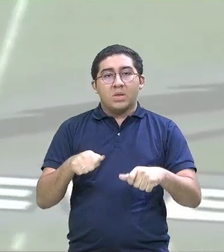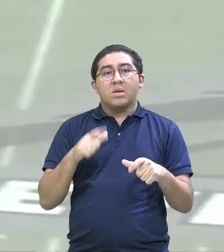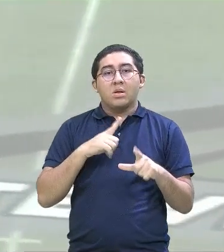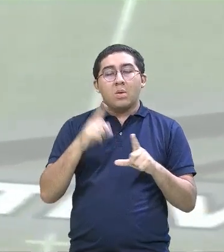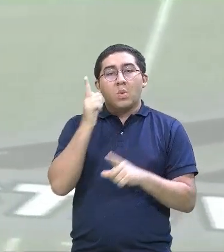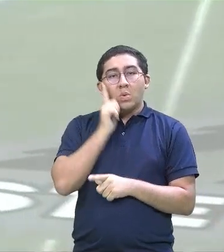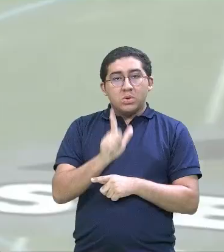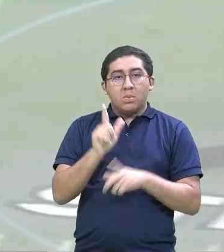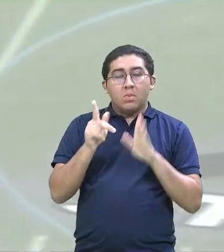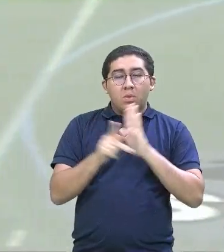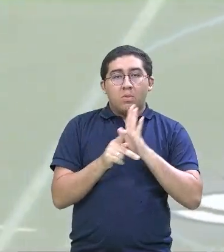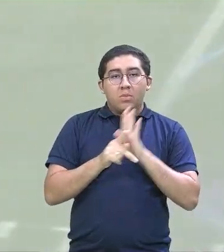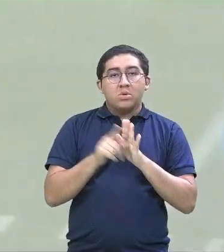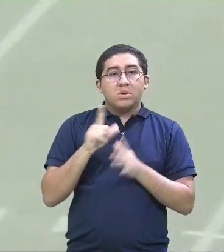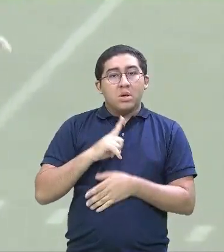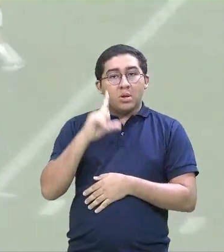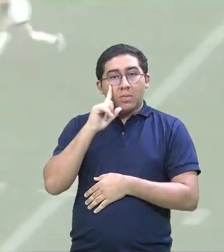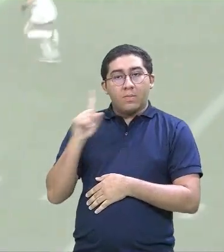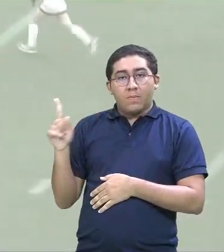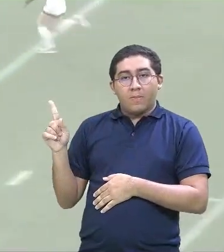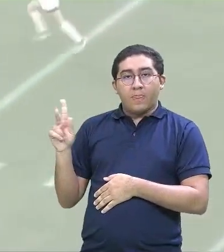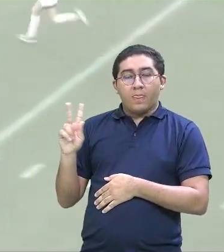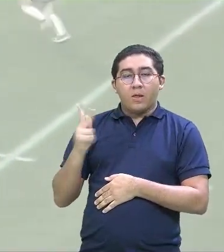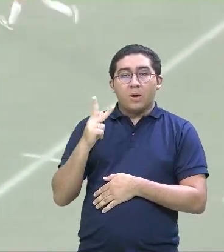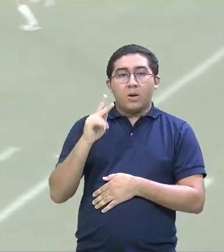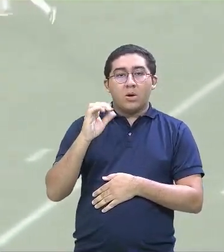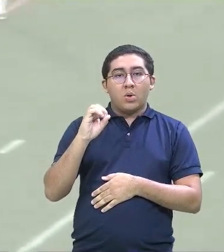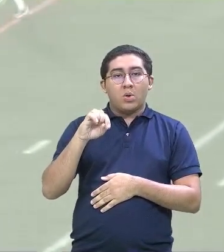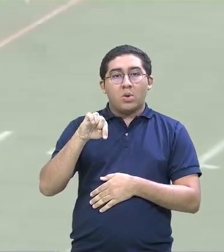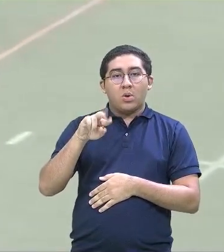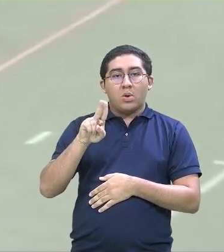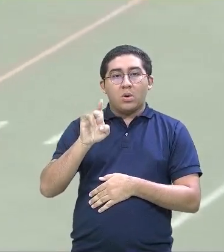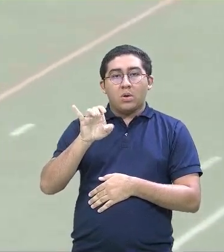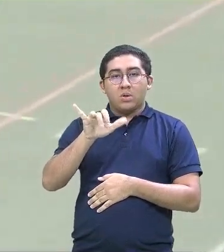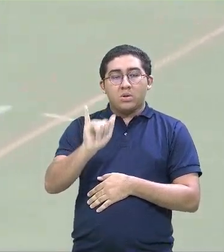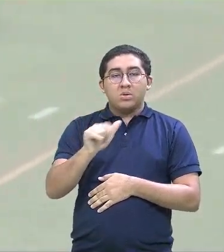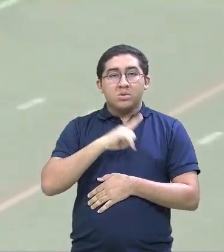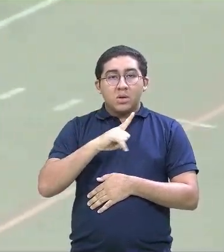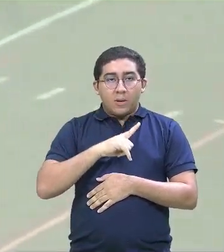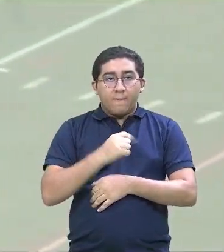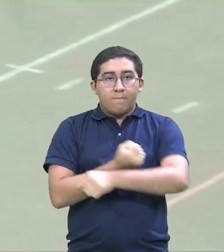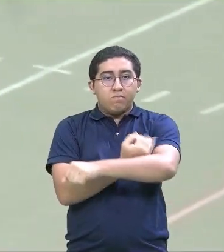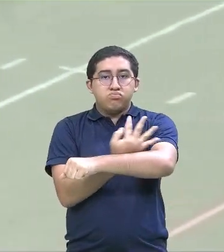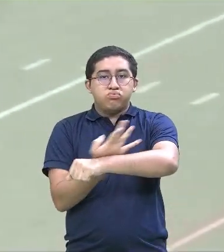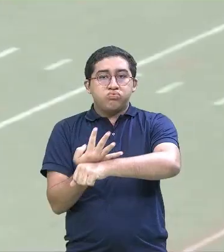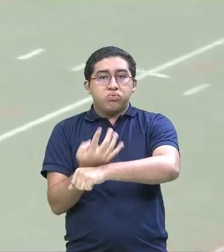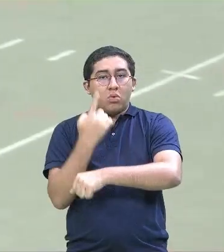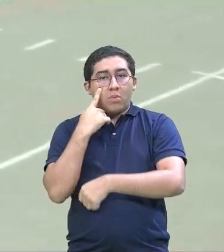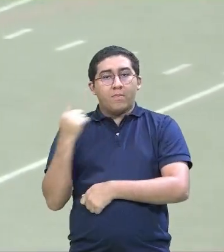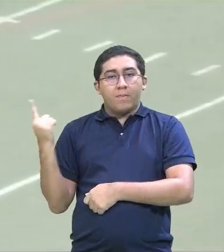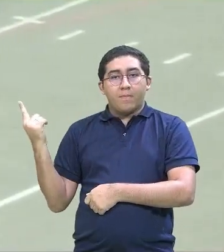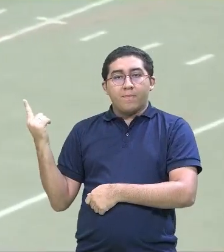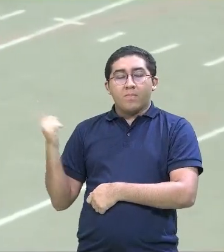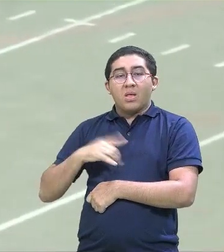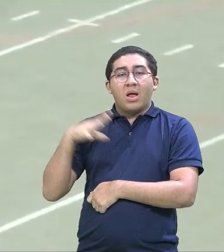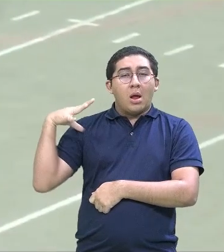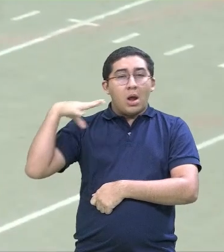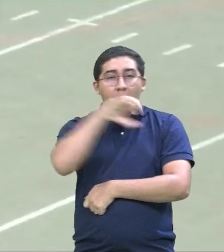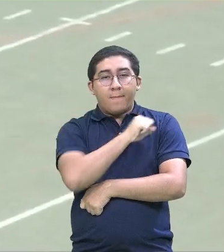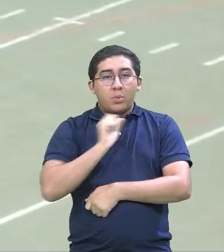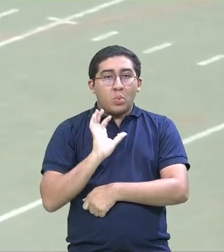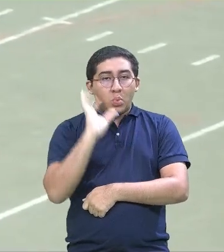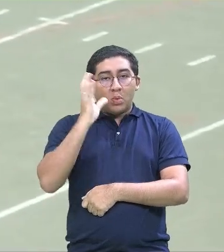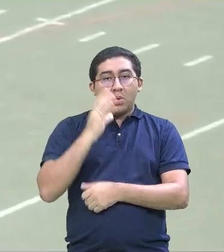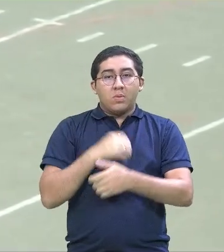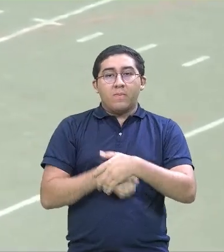né? Então nós temos aí o hóquei, olha só, o hóquei sobre a grama, vejo a velocidade com que o jogo acontece,